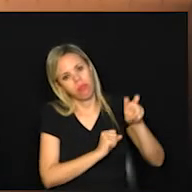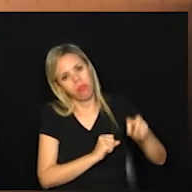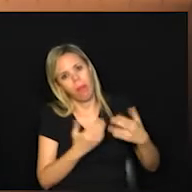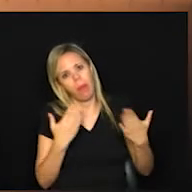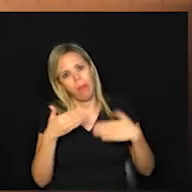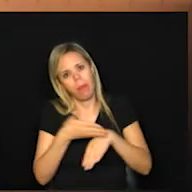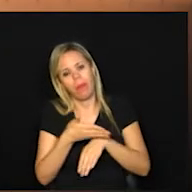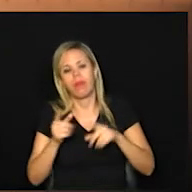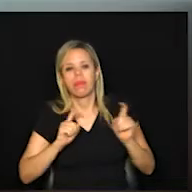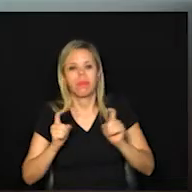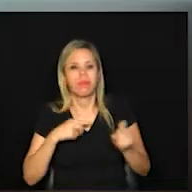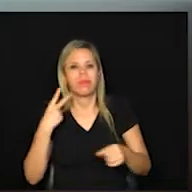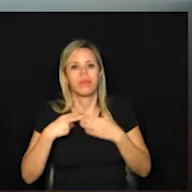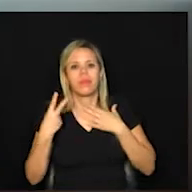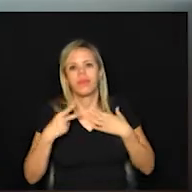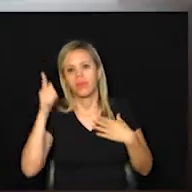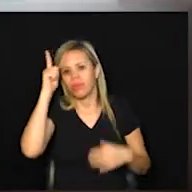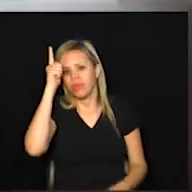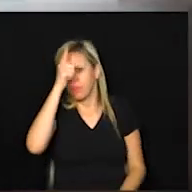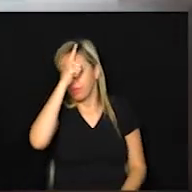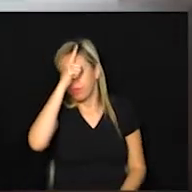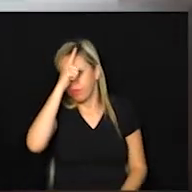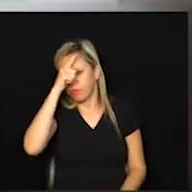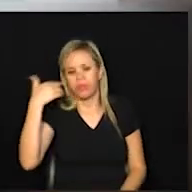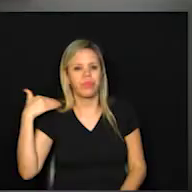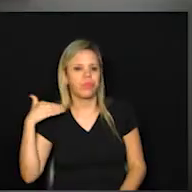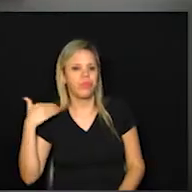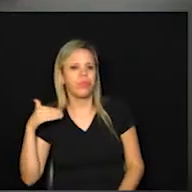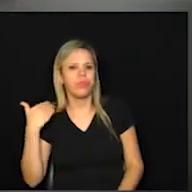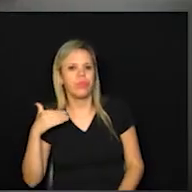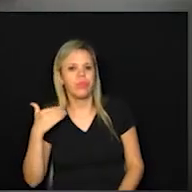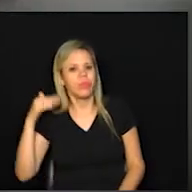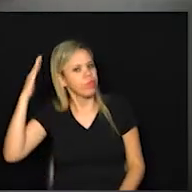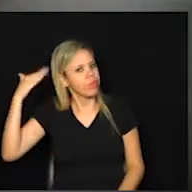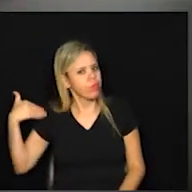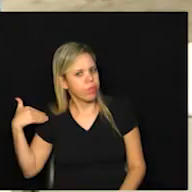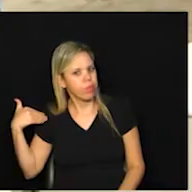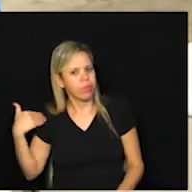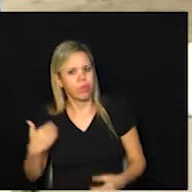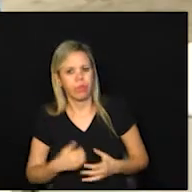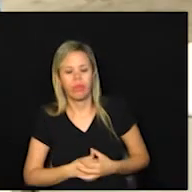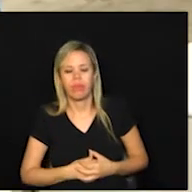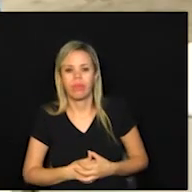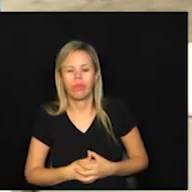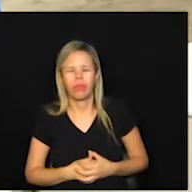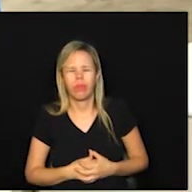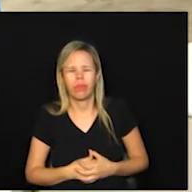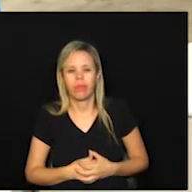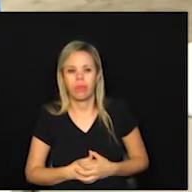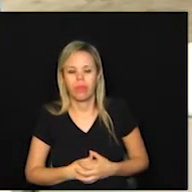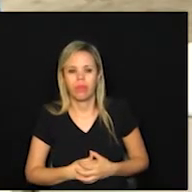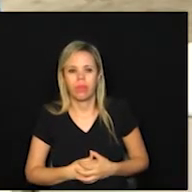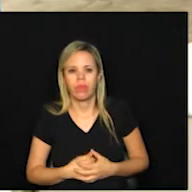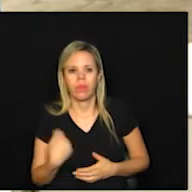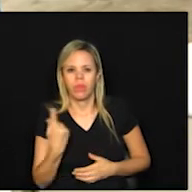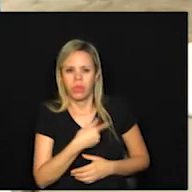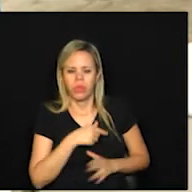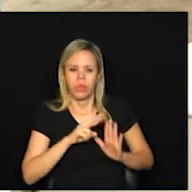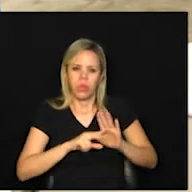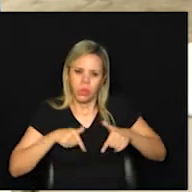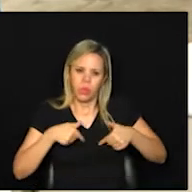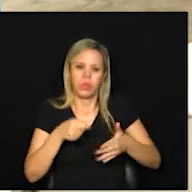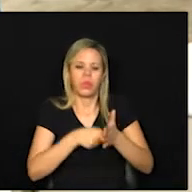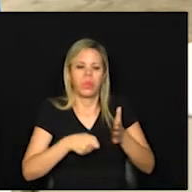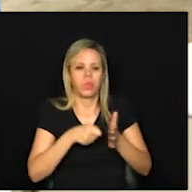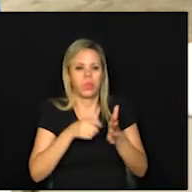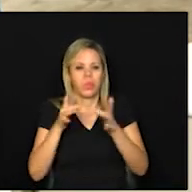da reunião os parlamentares Gustavo Peta, Mariana Conte e Débora Palermo. Então, a gente, como medidas, a gente vai tentar